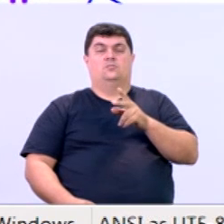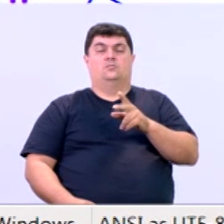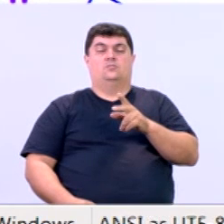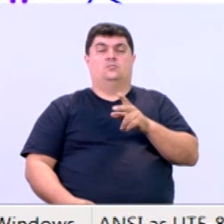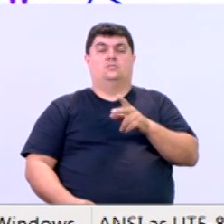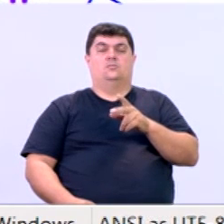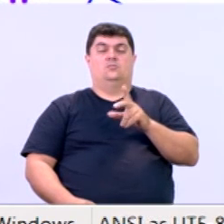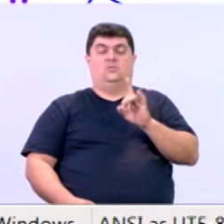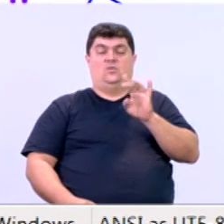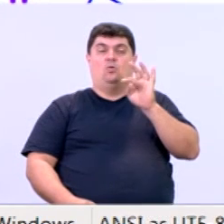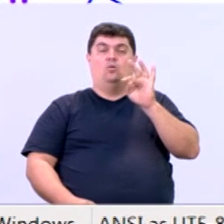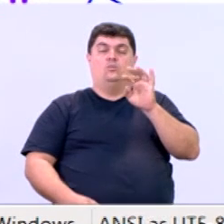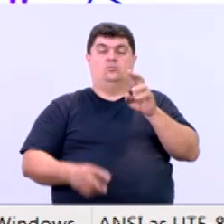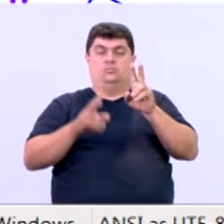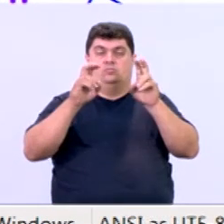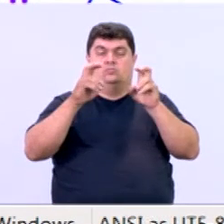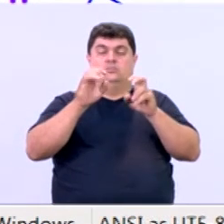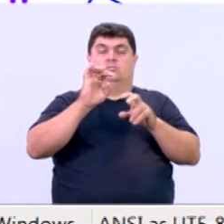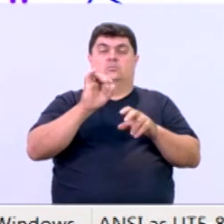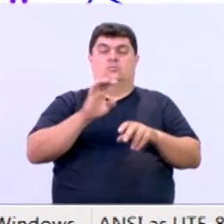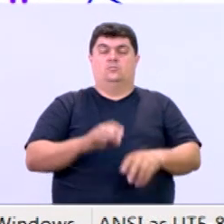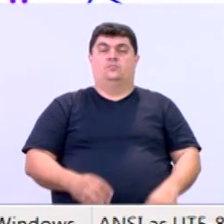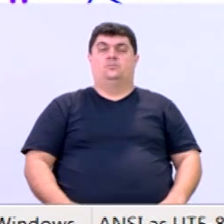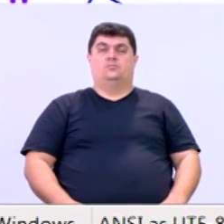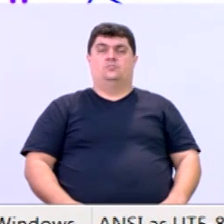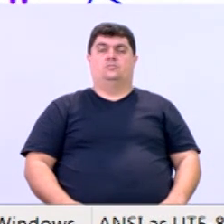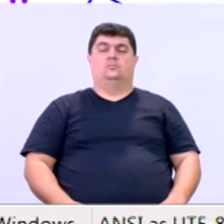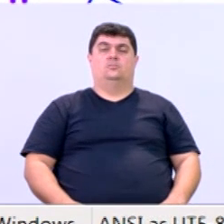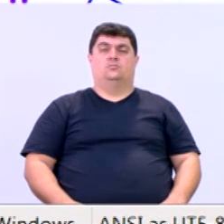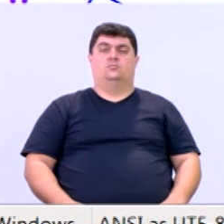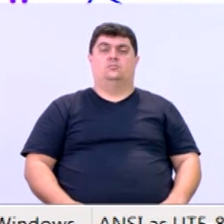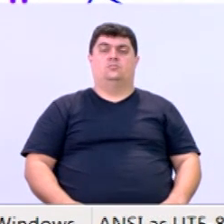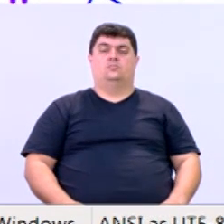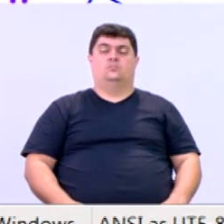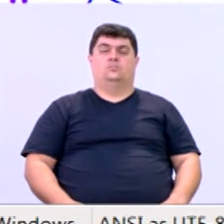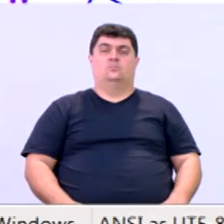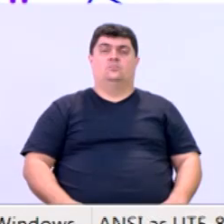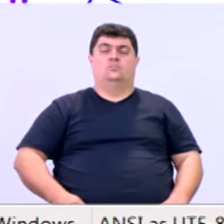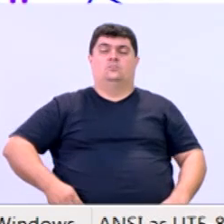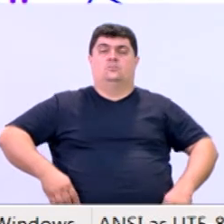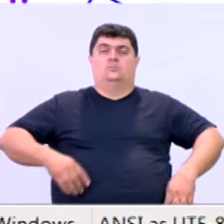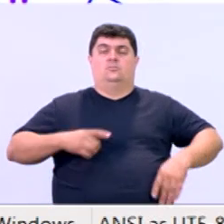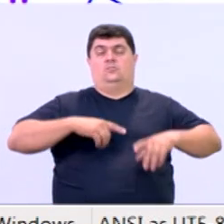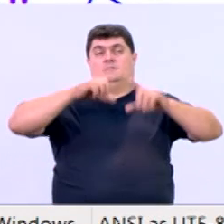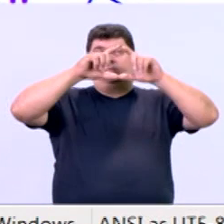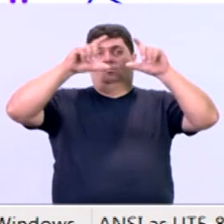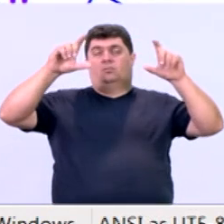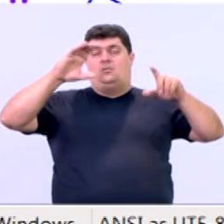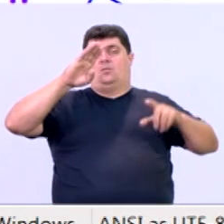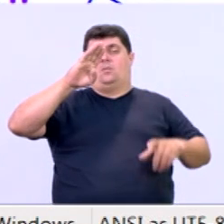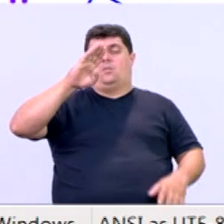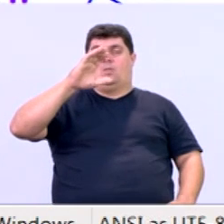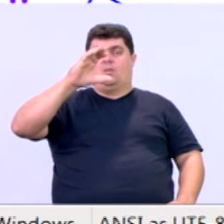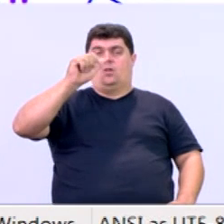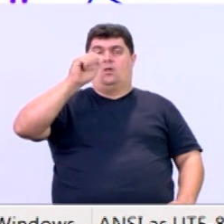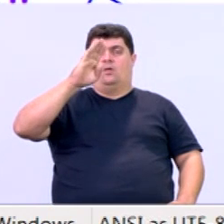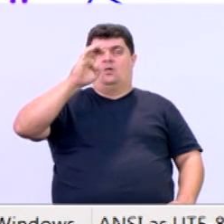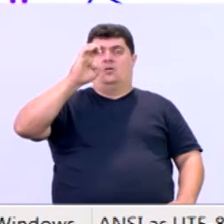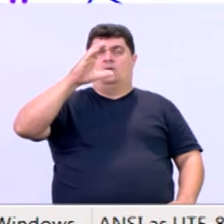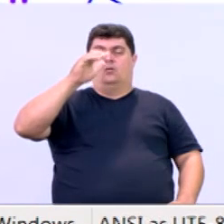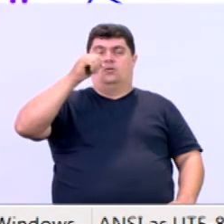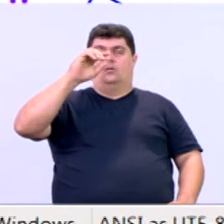do título, tá? Então, o reg, que é o cabeçalho, que significa cabeçalho, ele me